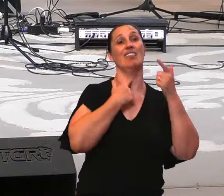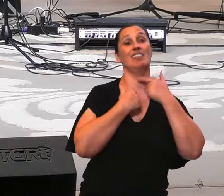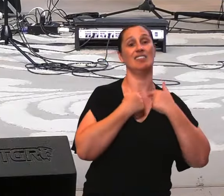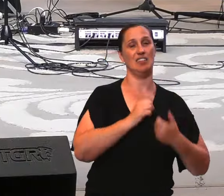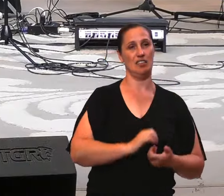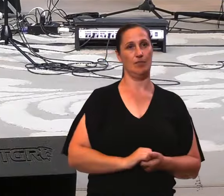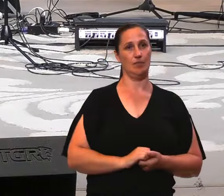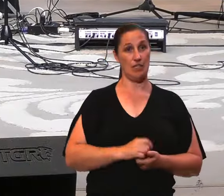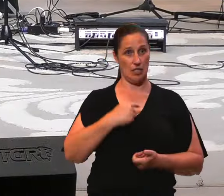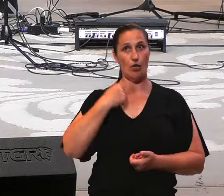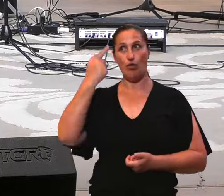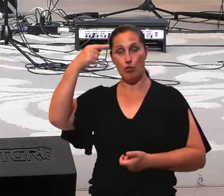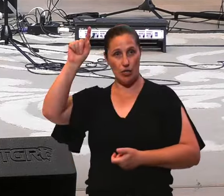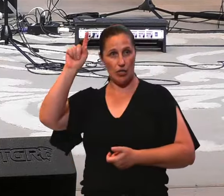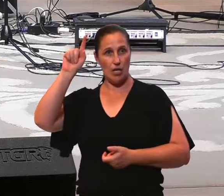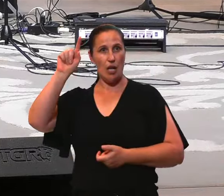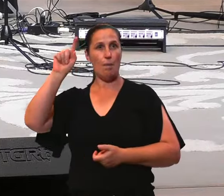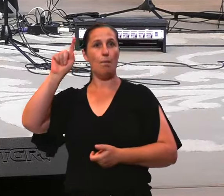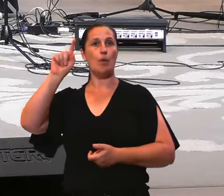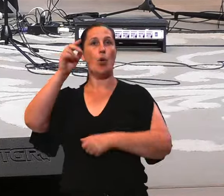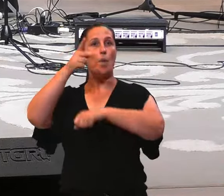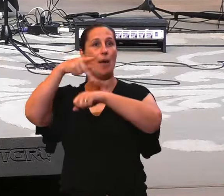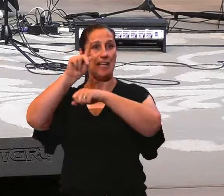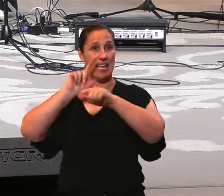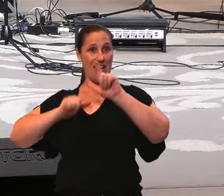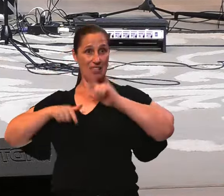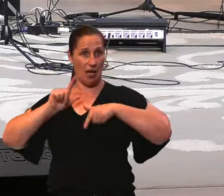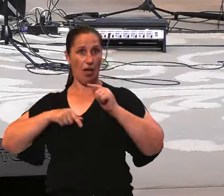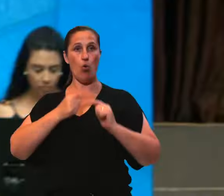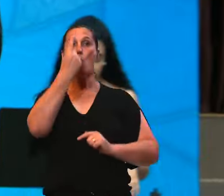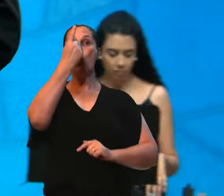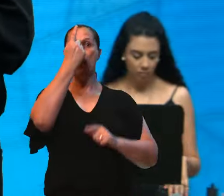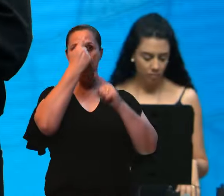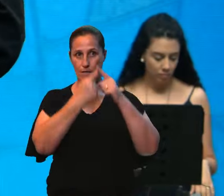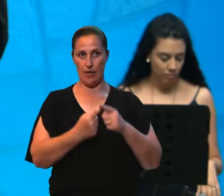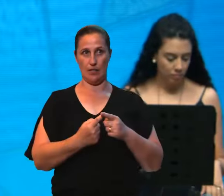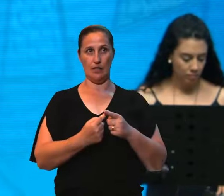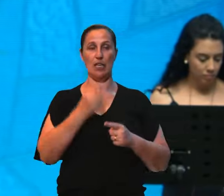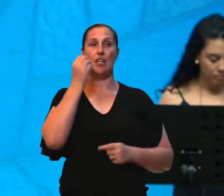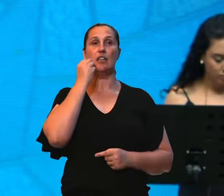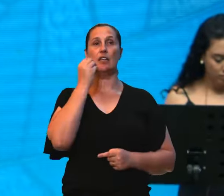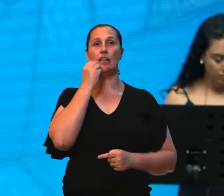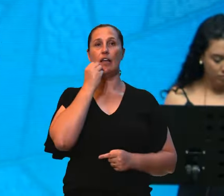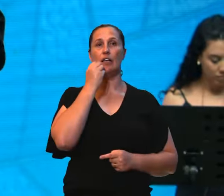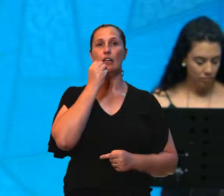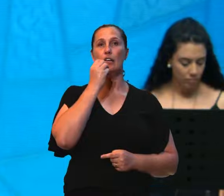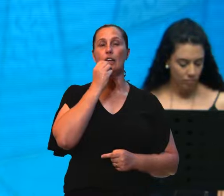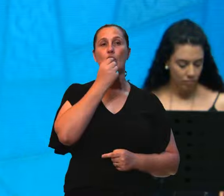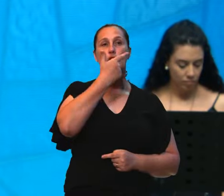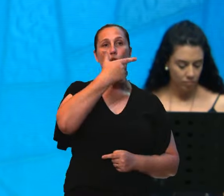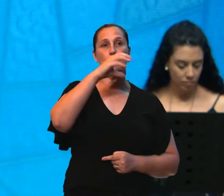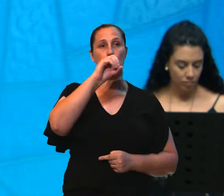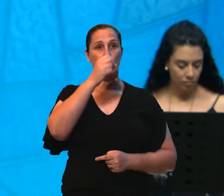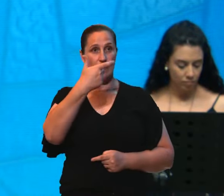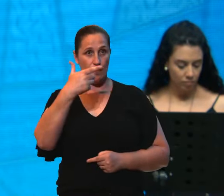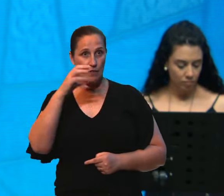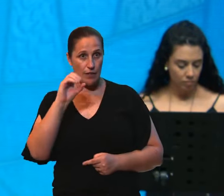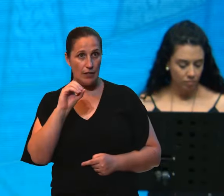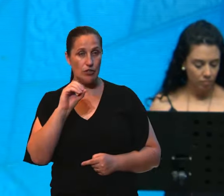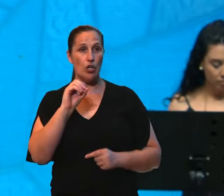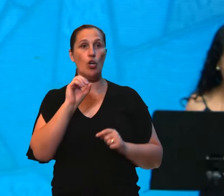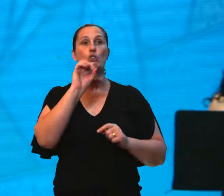eu fui para Israel só uma vez só uma vez tentei ir 2020 falaram que só podia